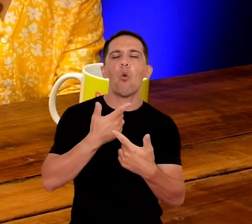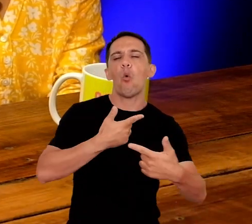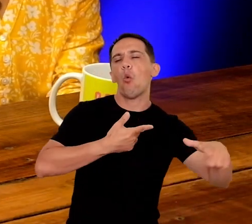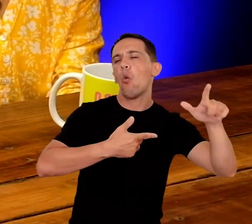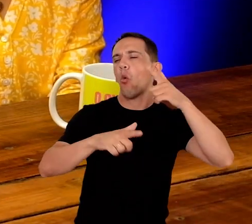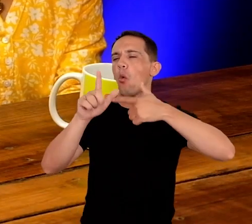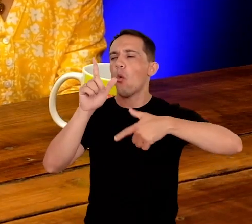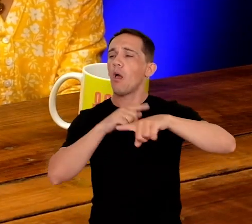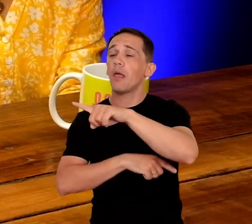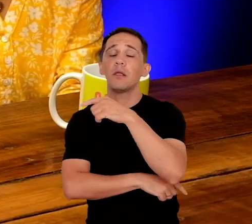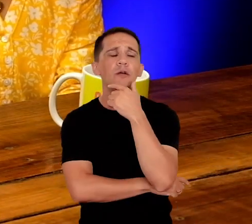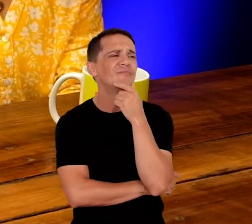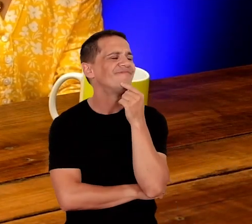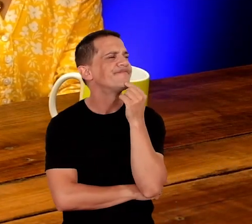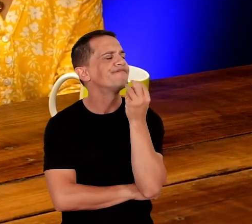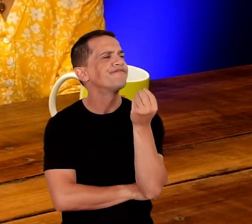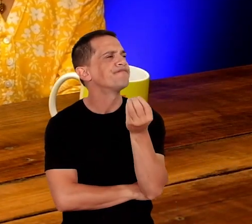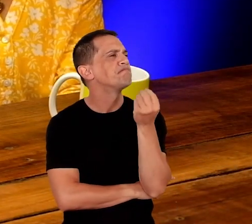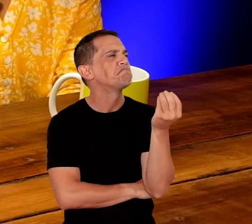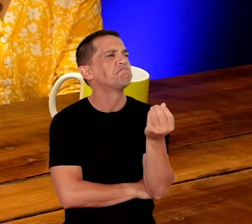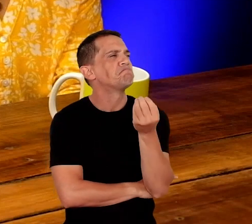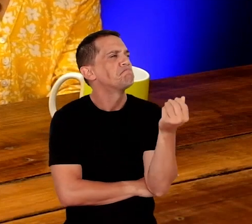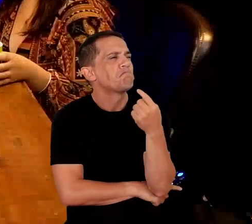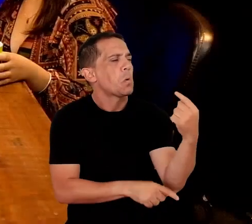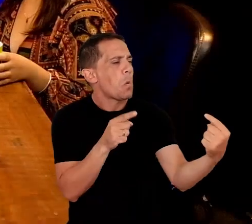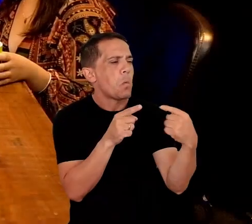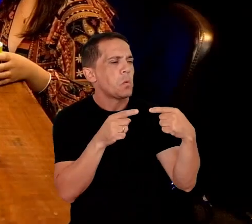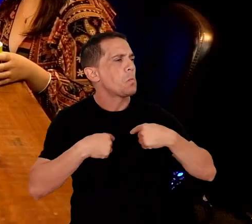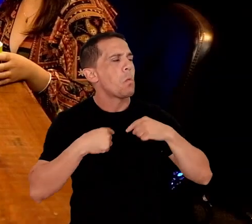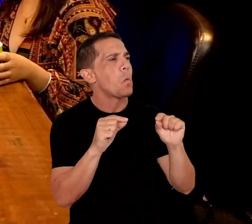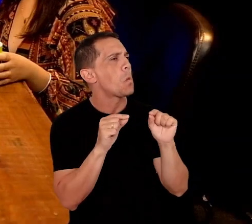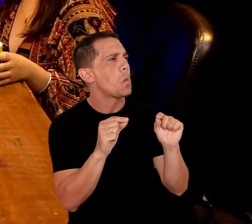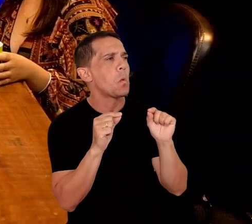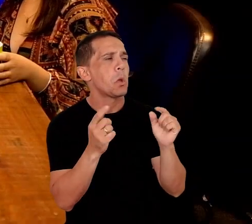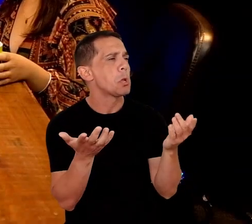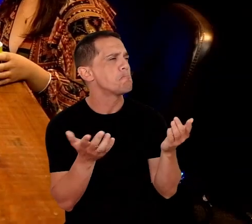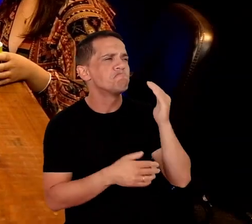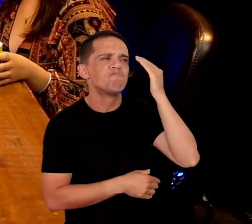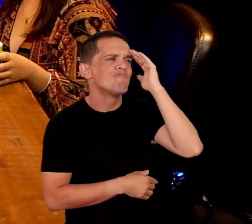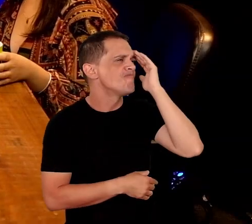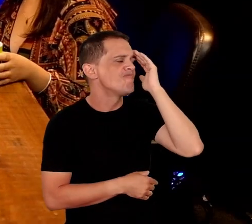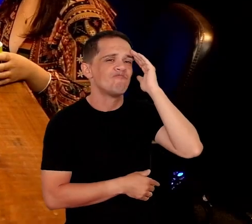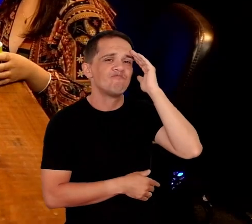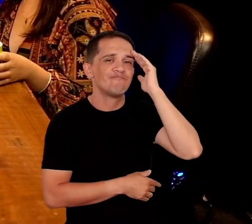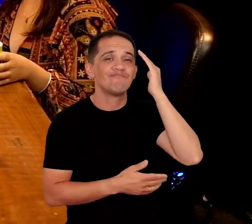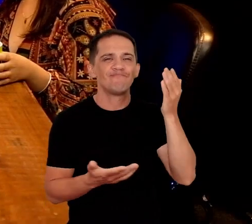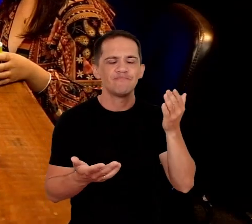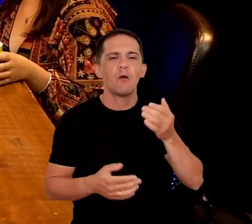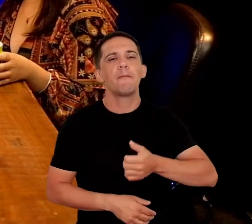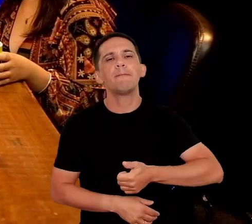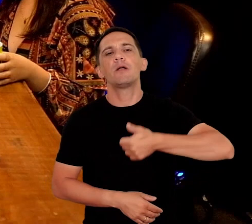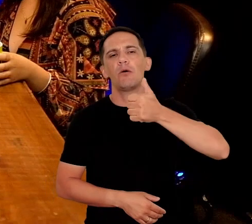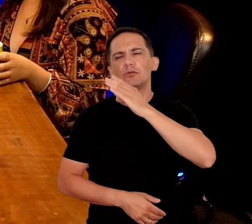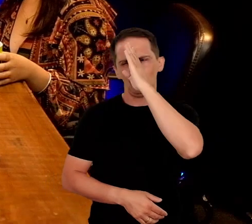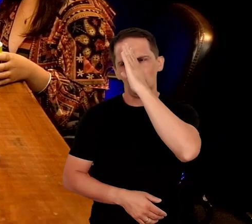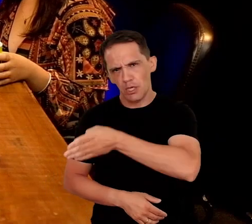agora. Tá, mas combina comigo o quê? Não entendi. Então é melhor ser direto mesmo. Amoroso sempre, né?